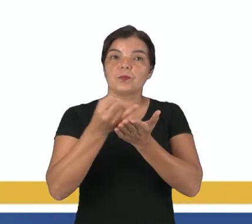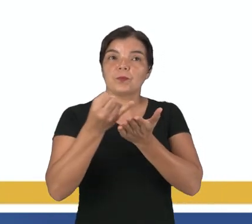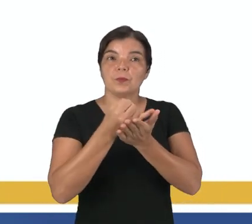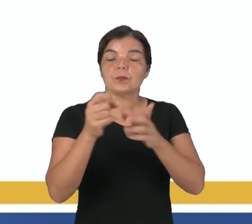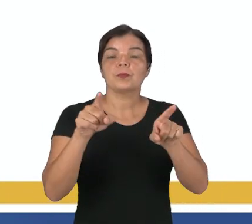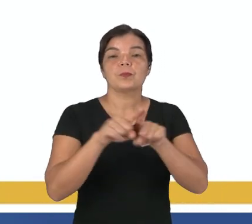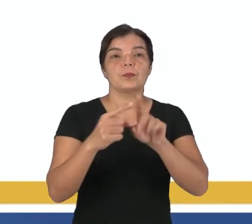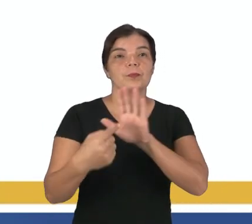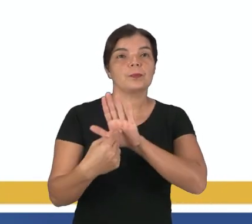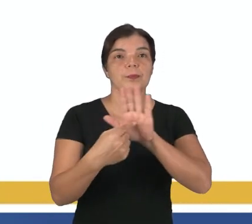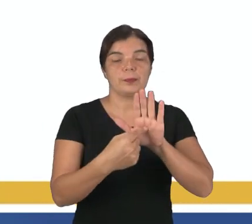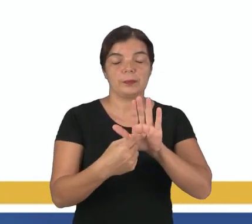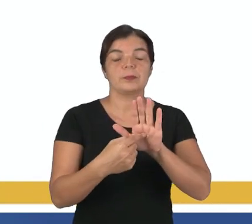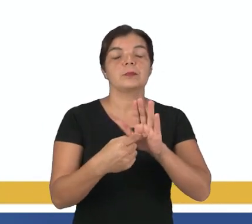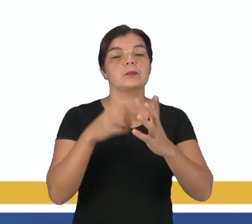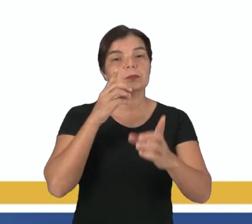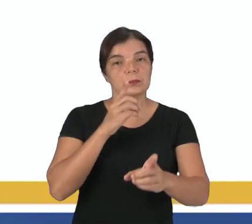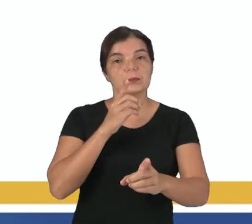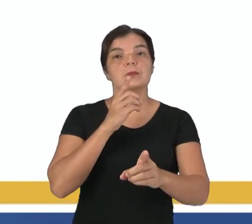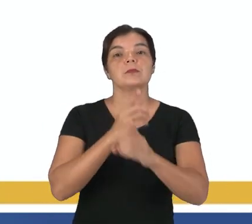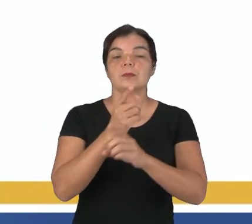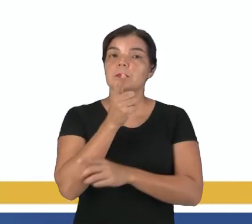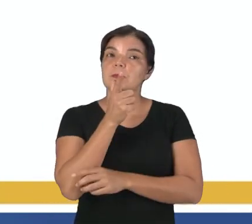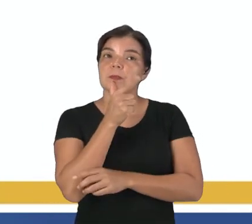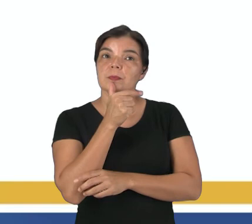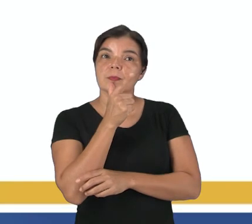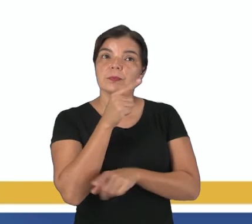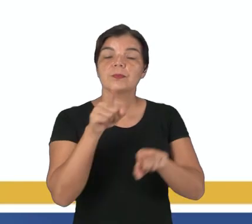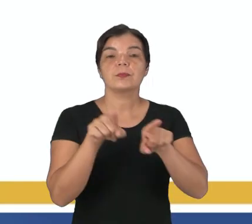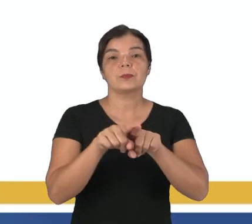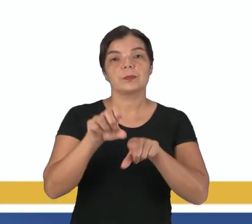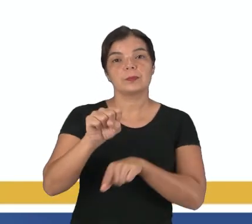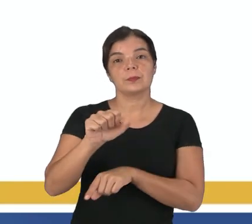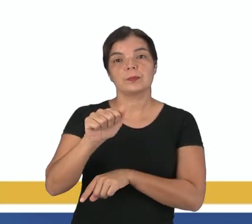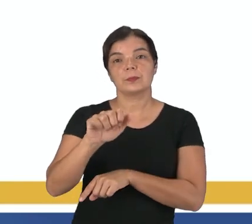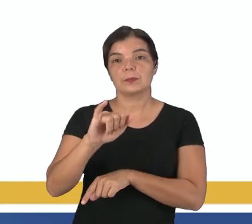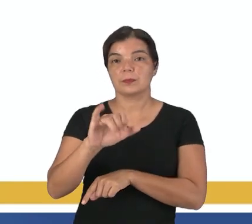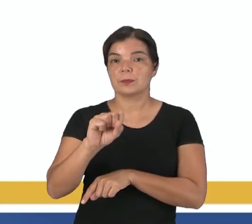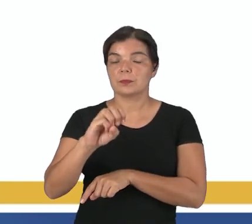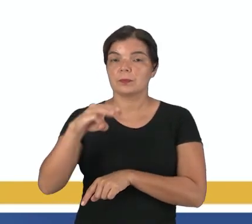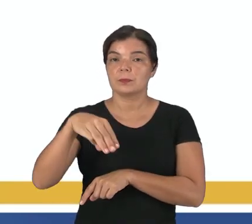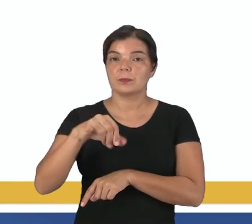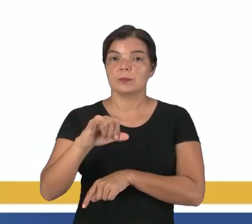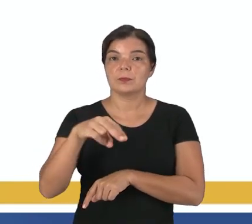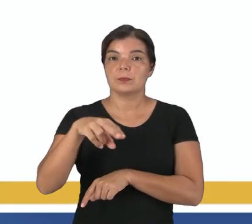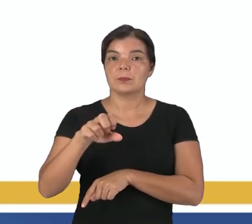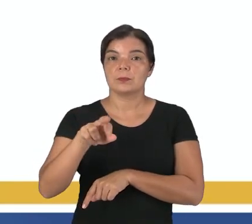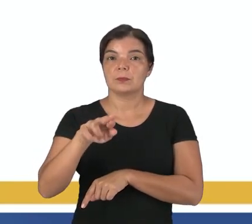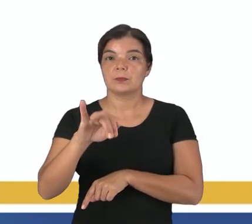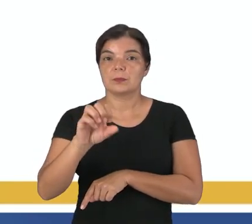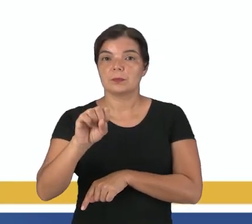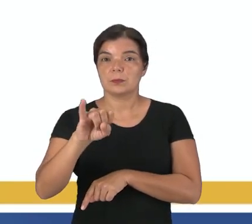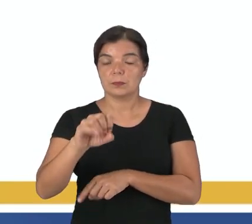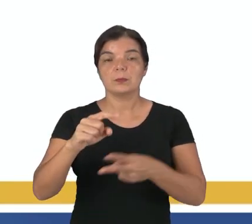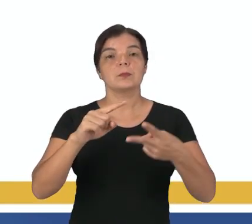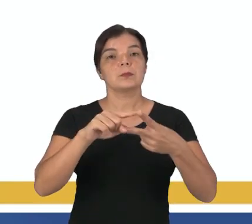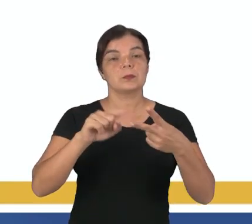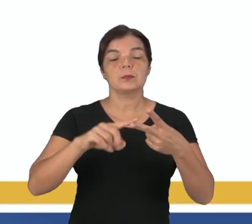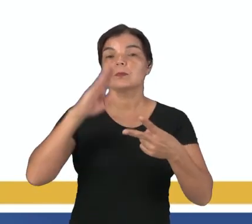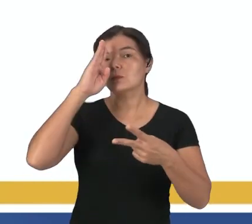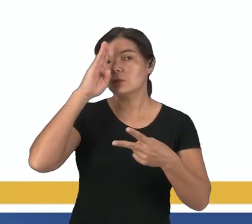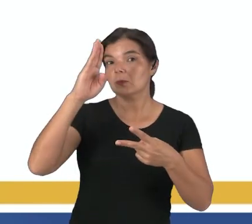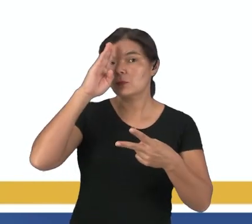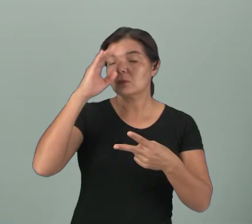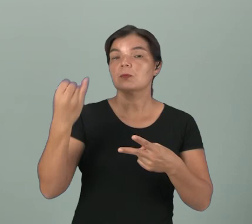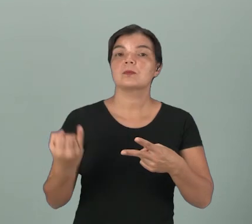como foi citado fazem parte a água e os sais minerais né é essas duas substâncias elas